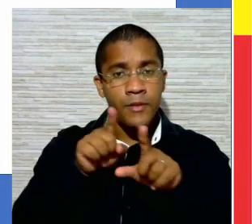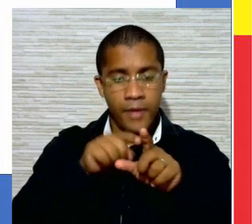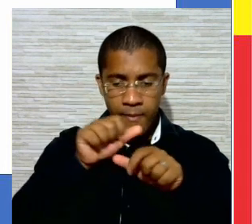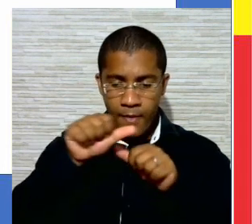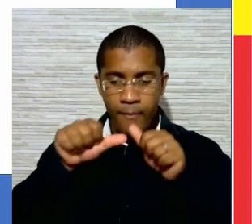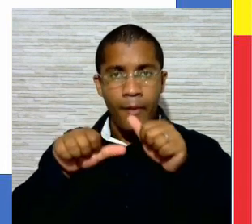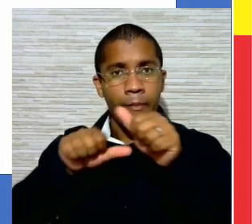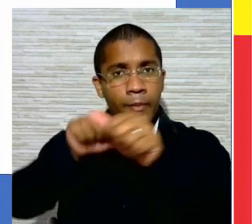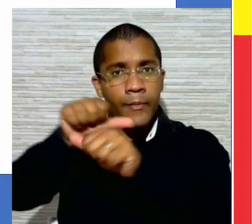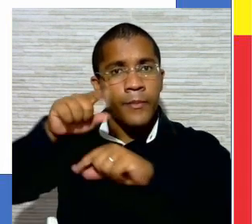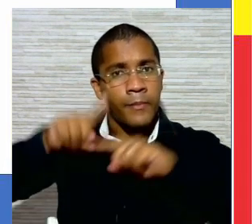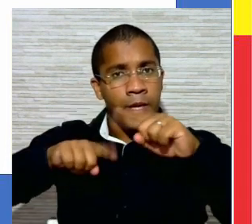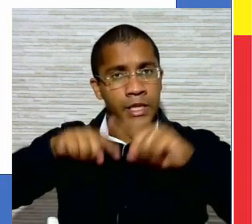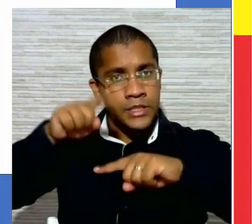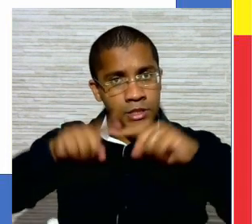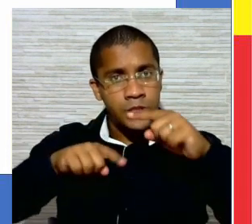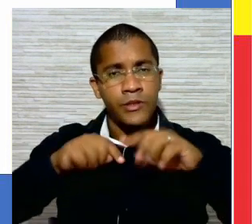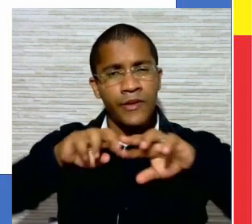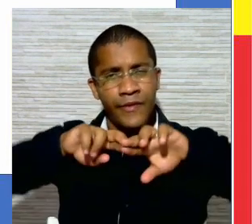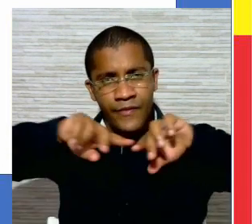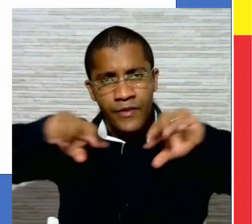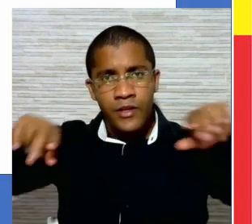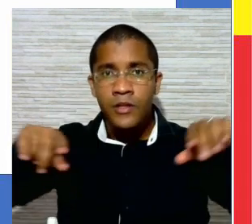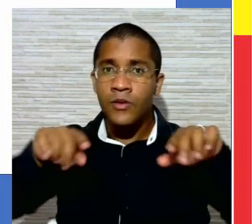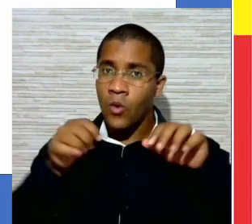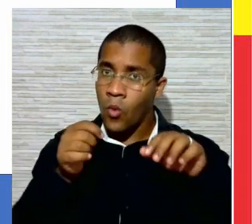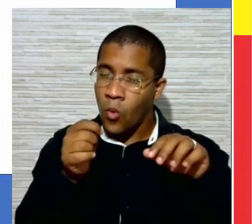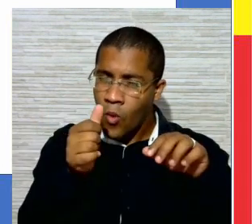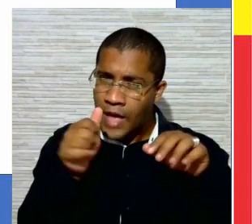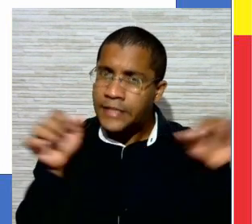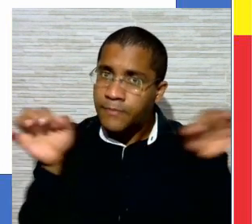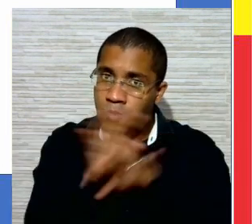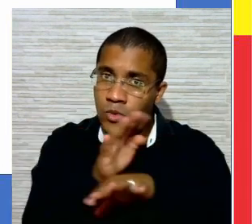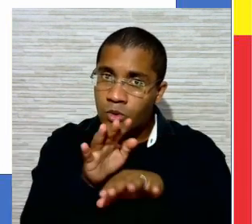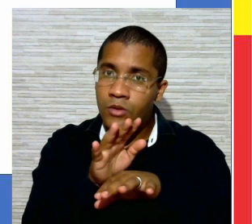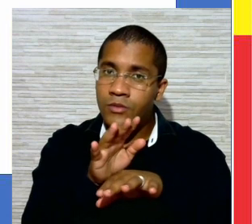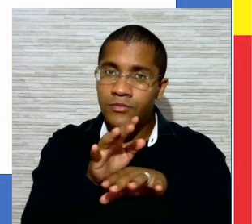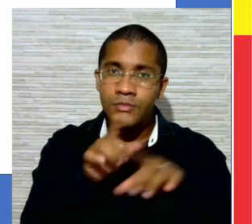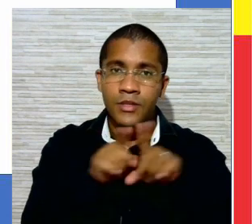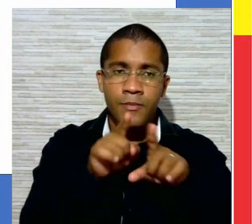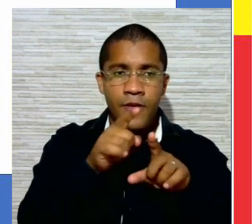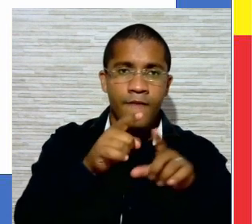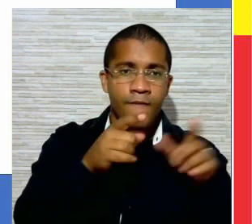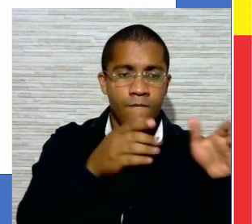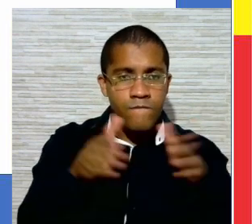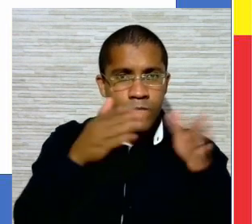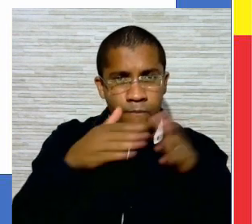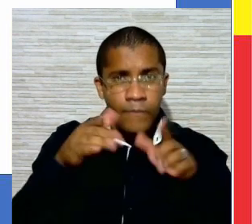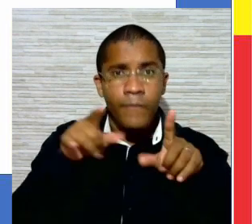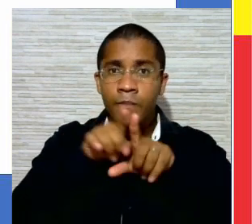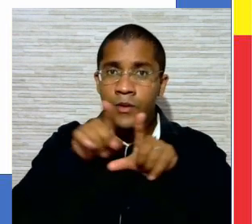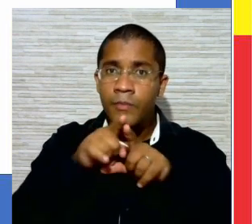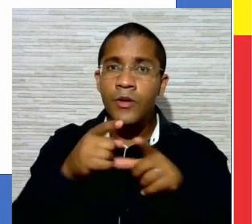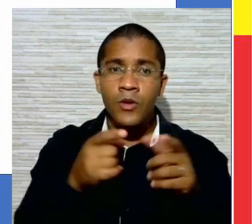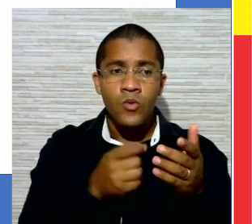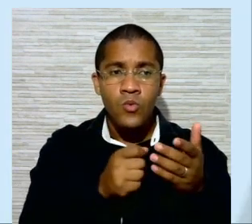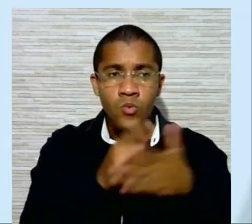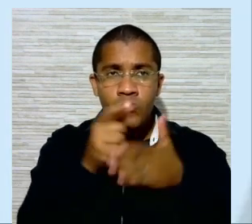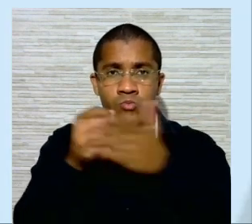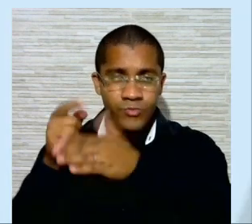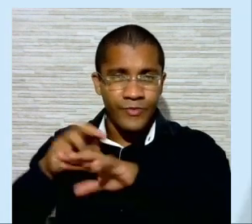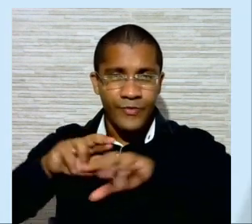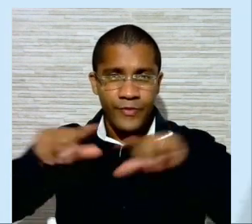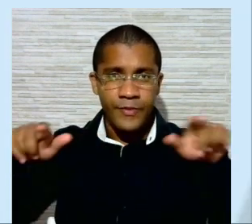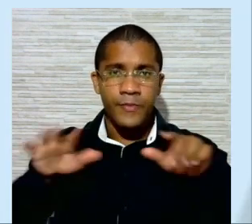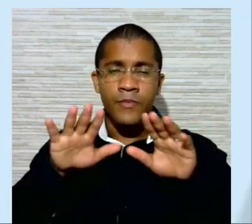a transformação de produtos semi-acabados em bens de produção e de consumo, tá? Olha para mim, gente. A